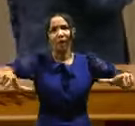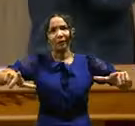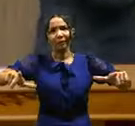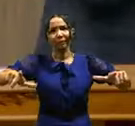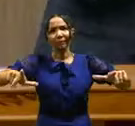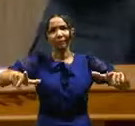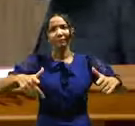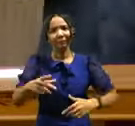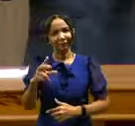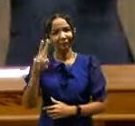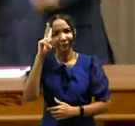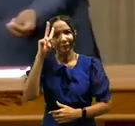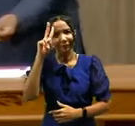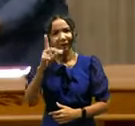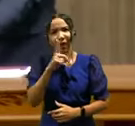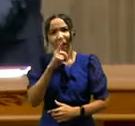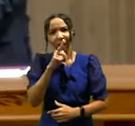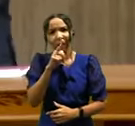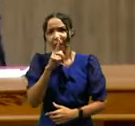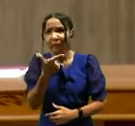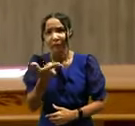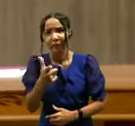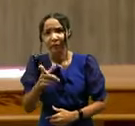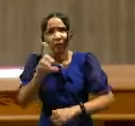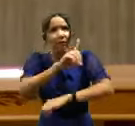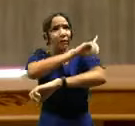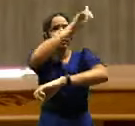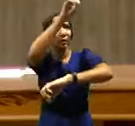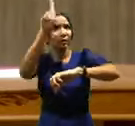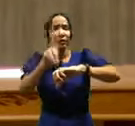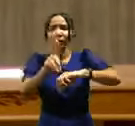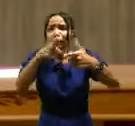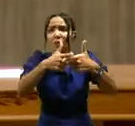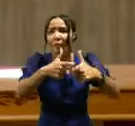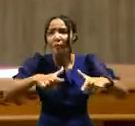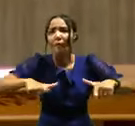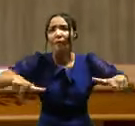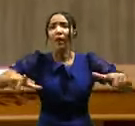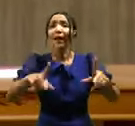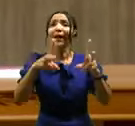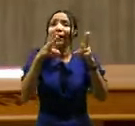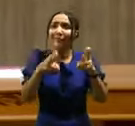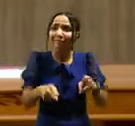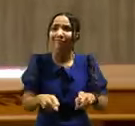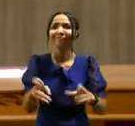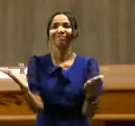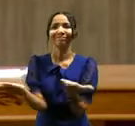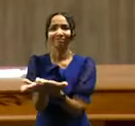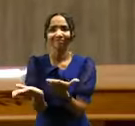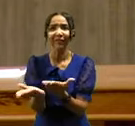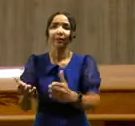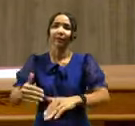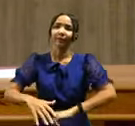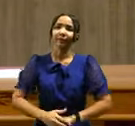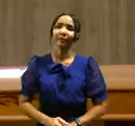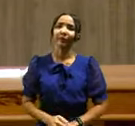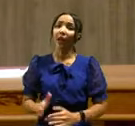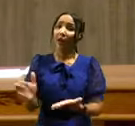deserto pois assim é crente tem crente que é um deserto